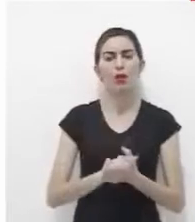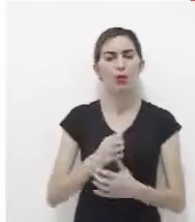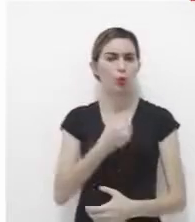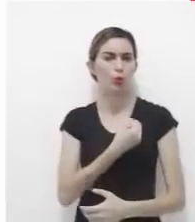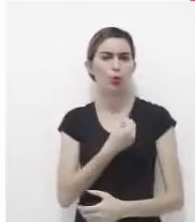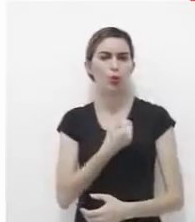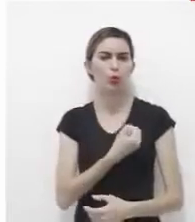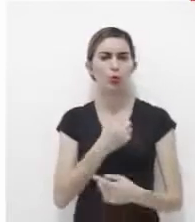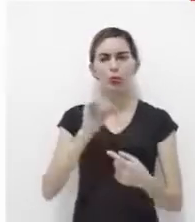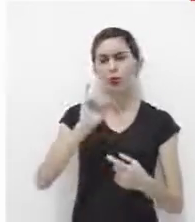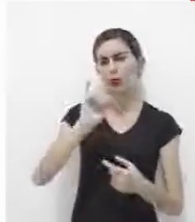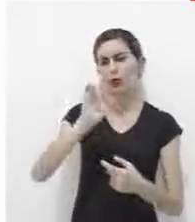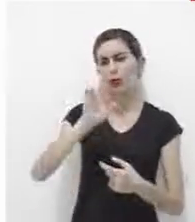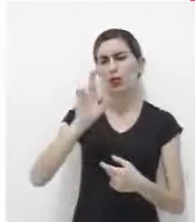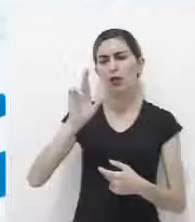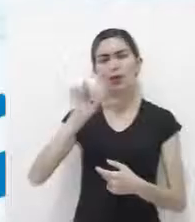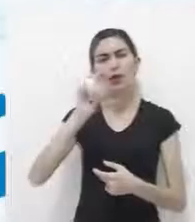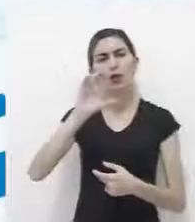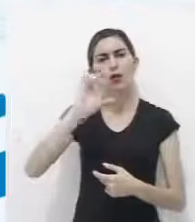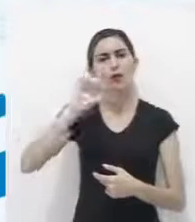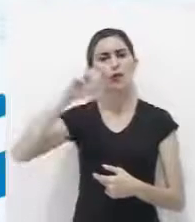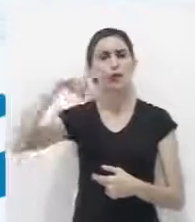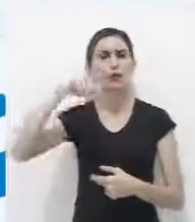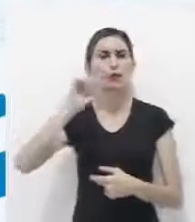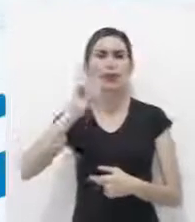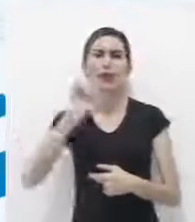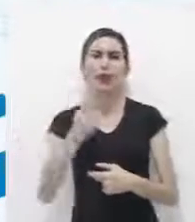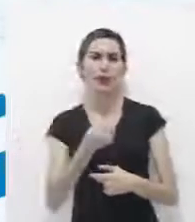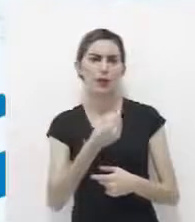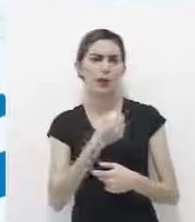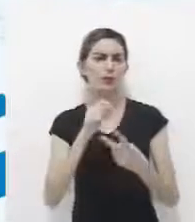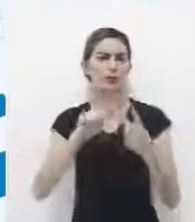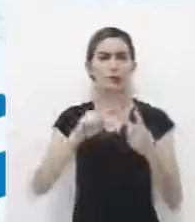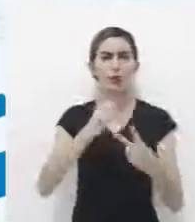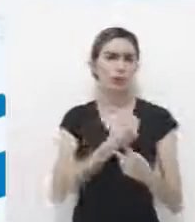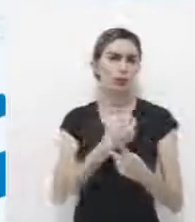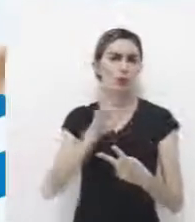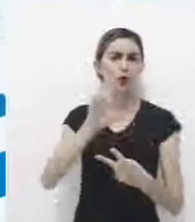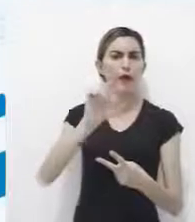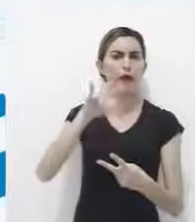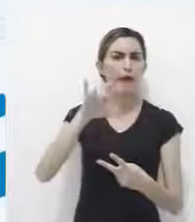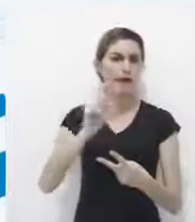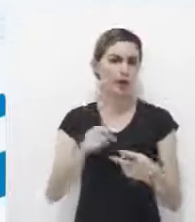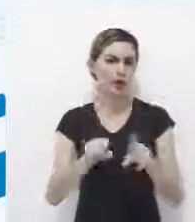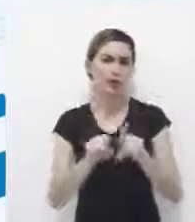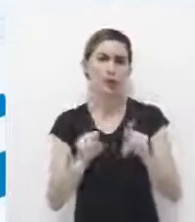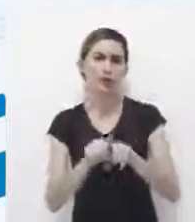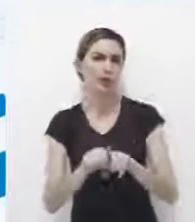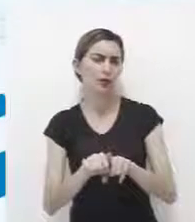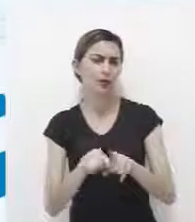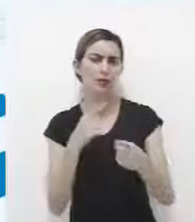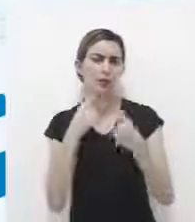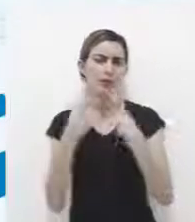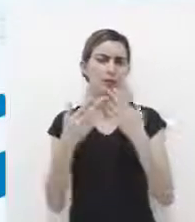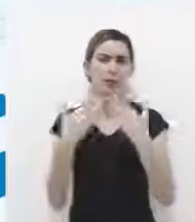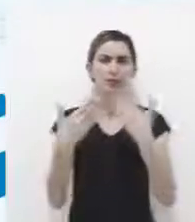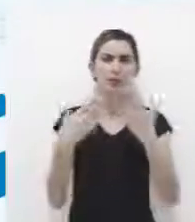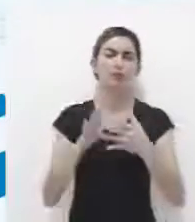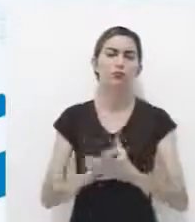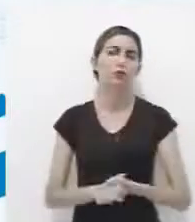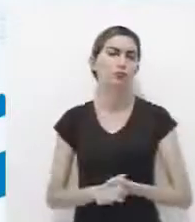ideia de números irracionais, tá bom? Números reais também, que a gente tem batido muito